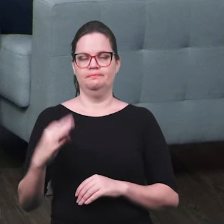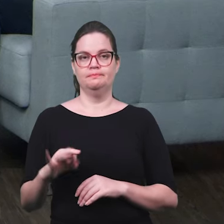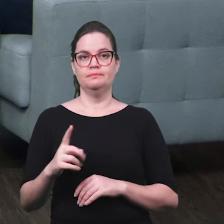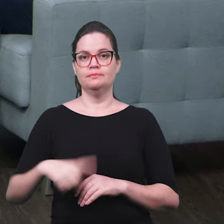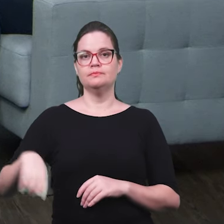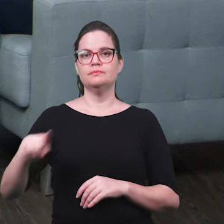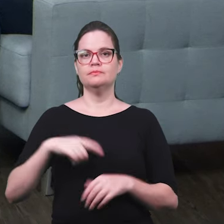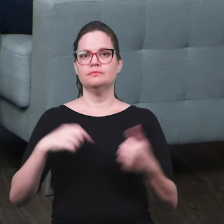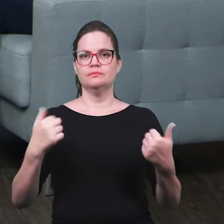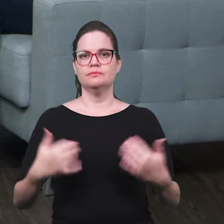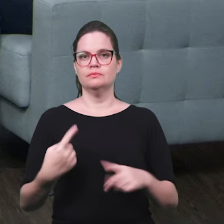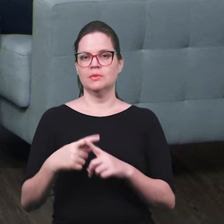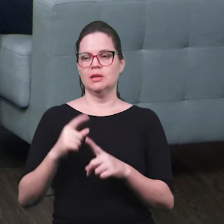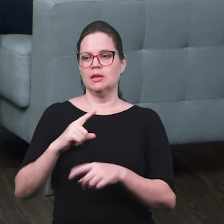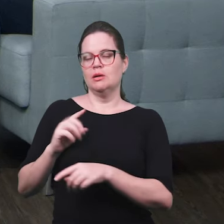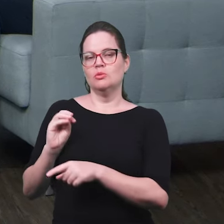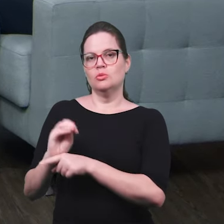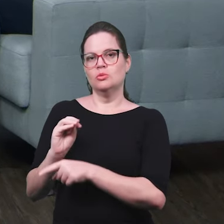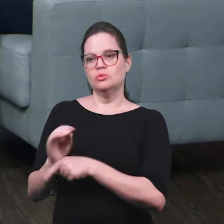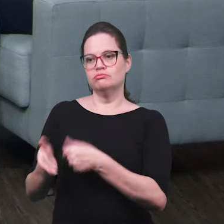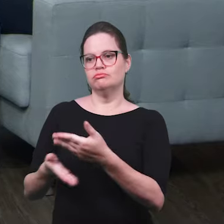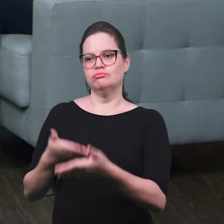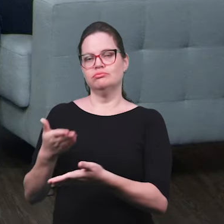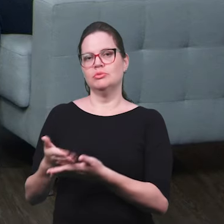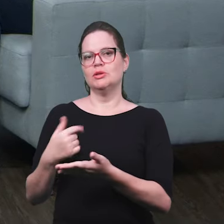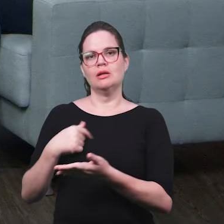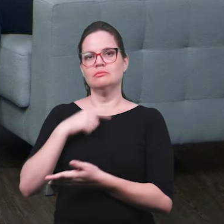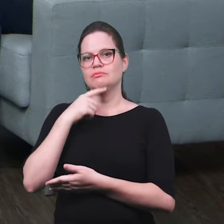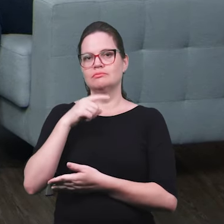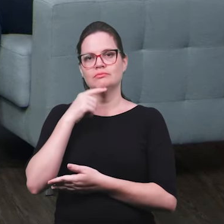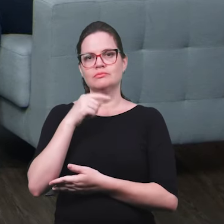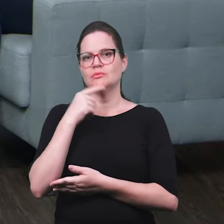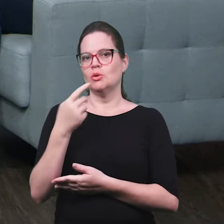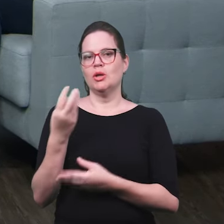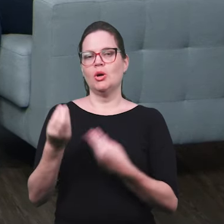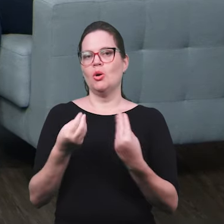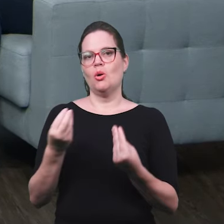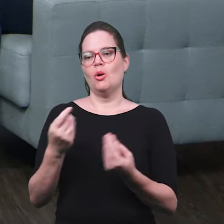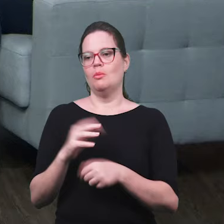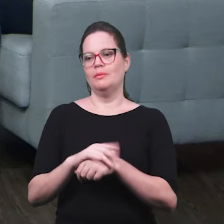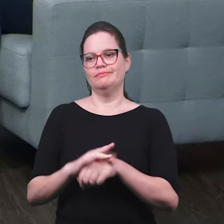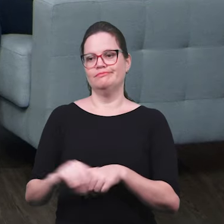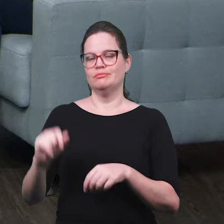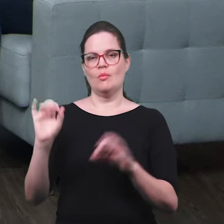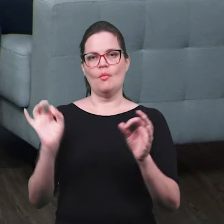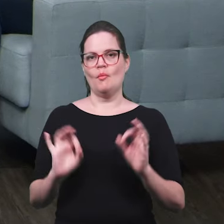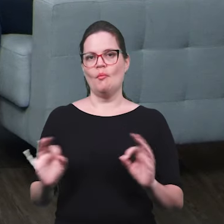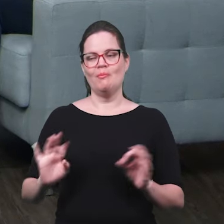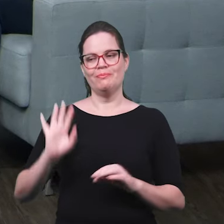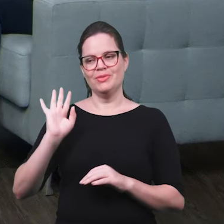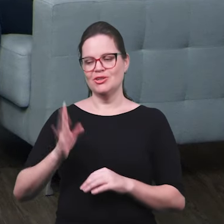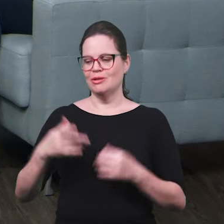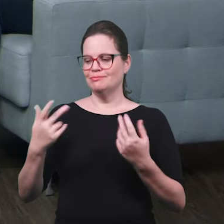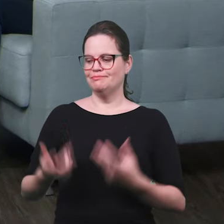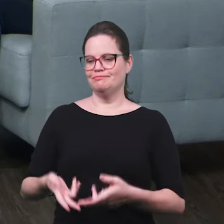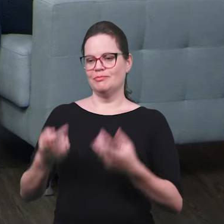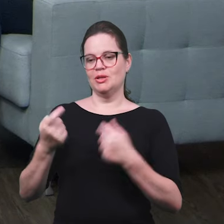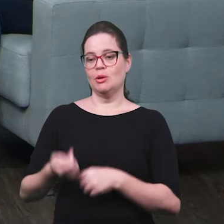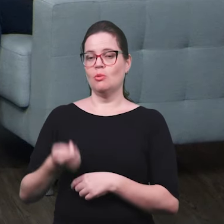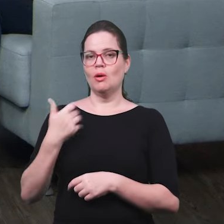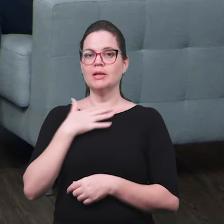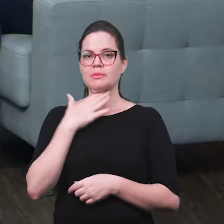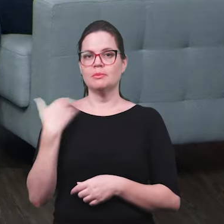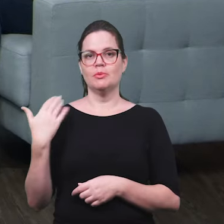Isso, exatamente. A gente fala que até cuidados paliativos, né? É quando não tem mais nenhum prognóstico de melhora, aquele idoso realmente já está numa